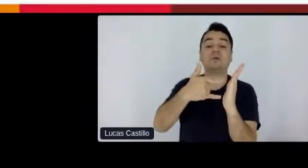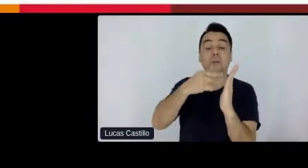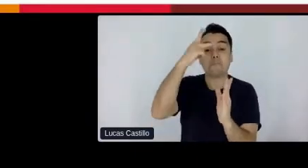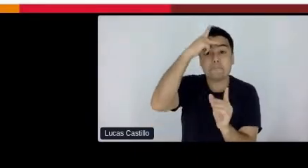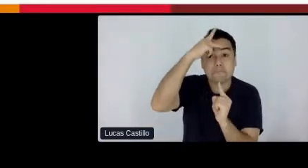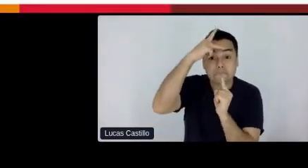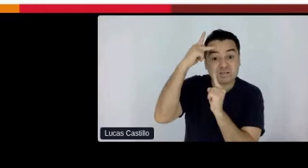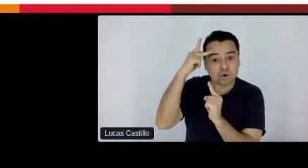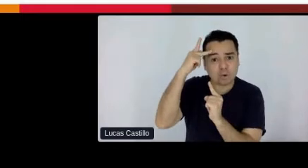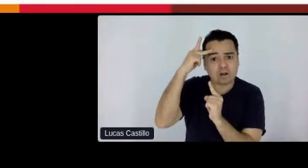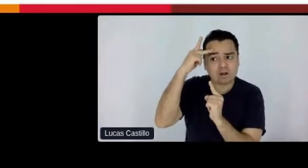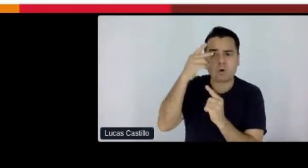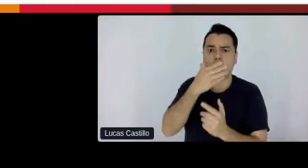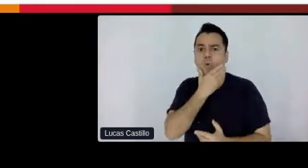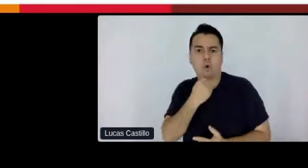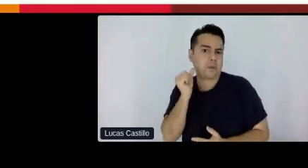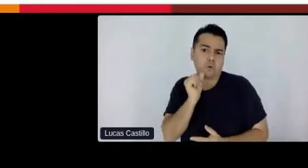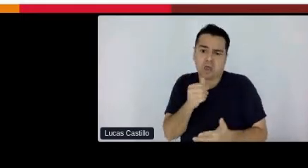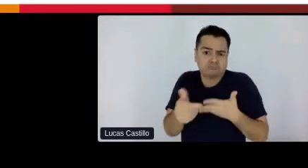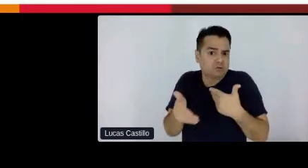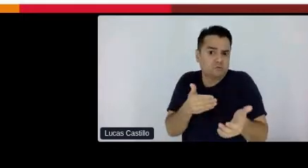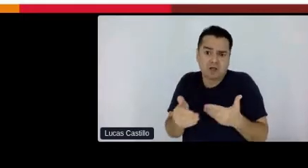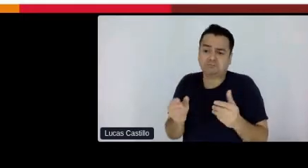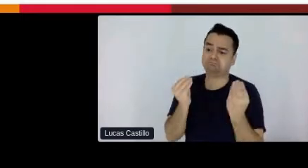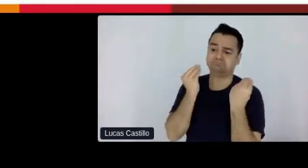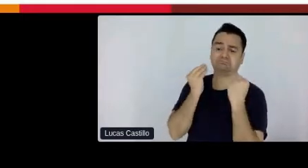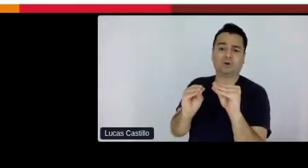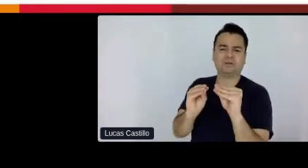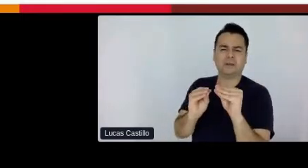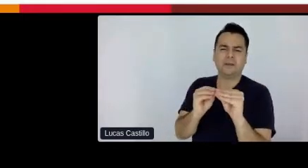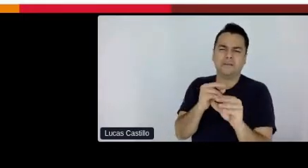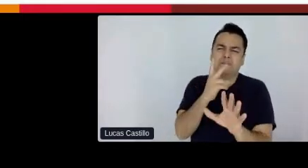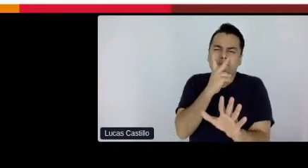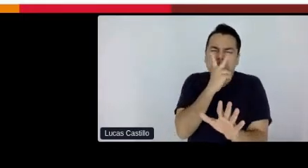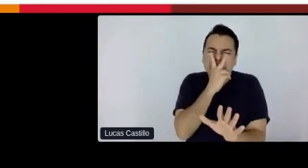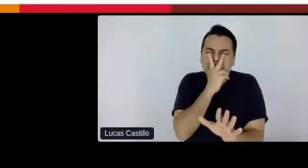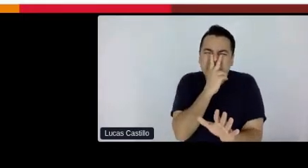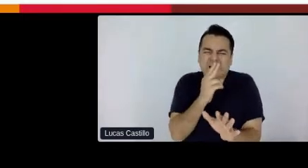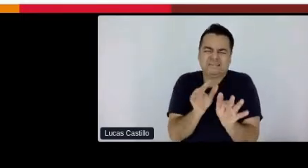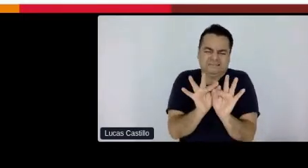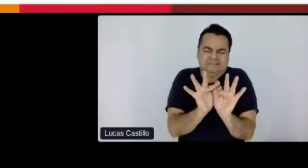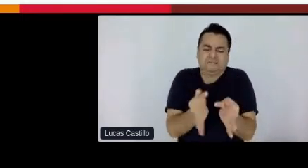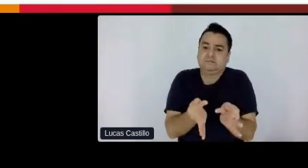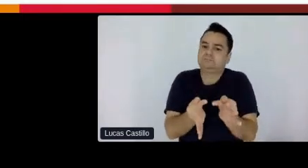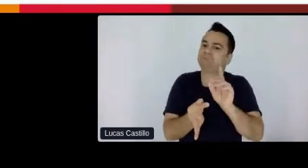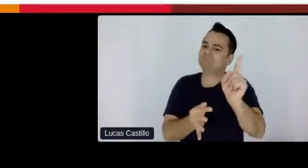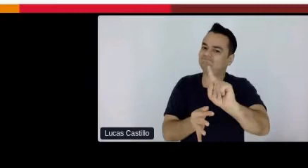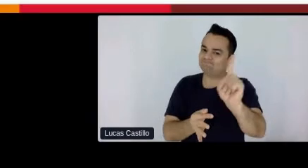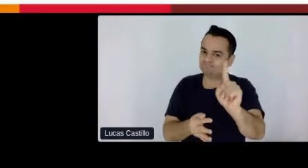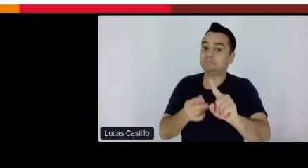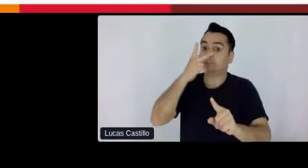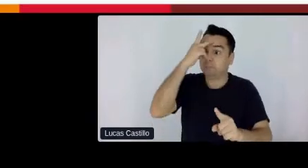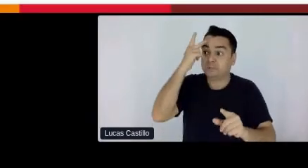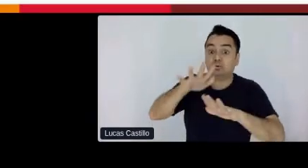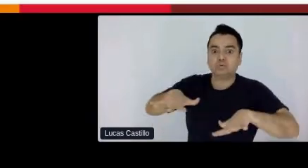pessoa desenvolvedora Java, né? Isso pode parecer um detalhe, pessoal, mas é uma forma mais ampla de alcançar outras pessoas